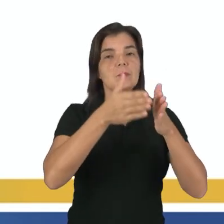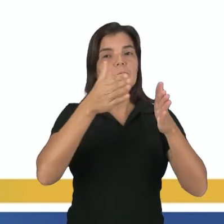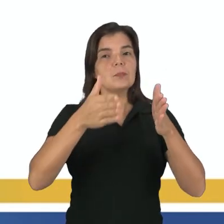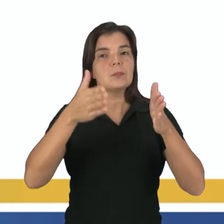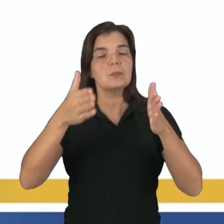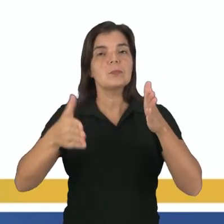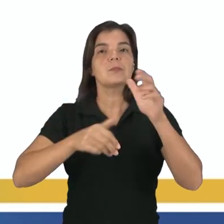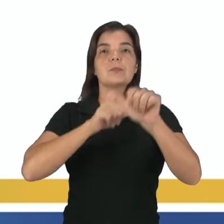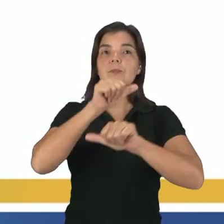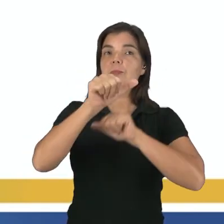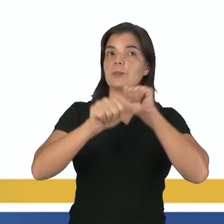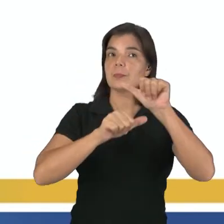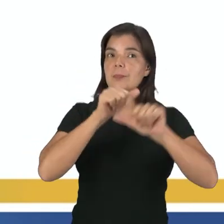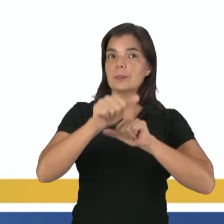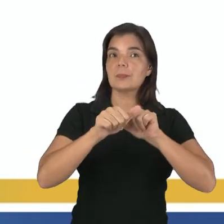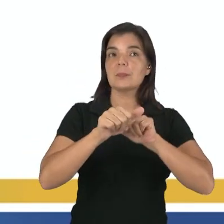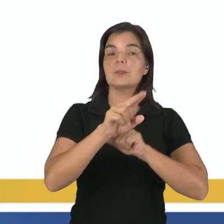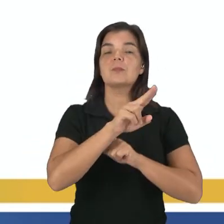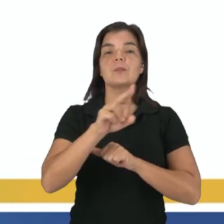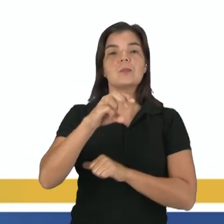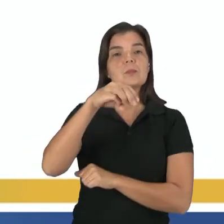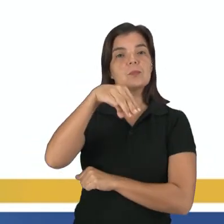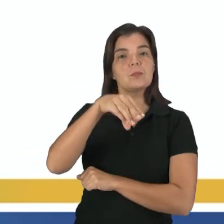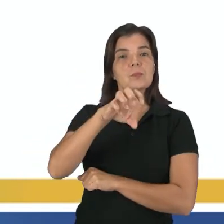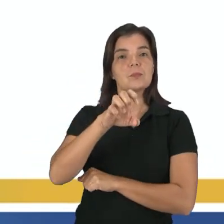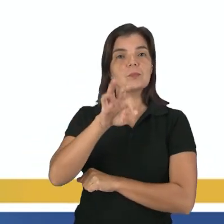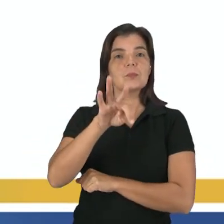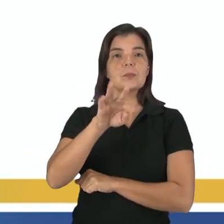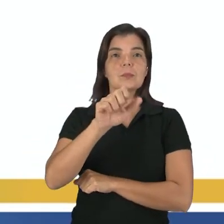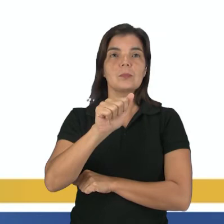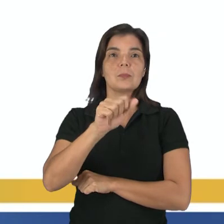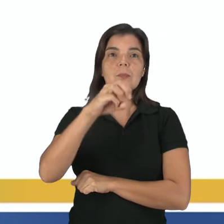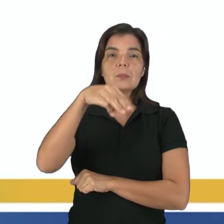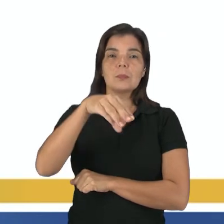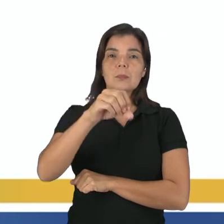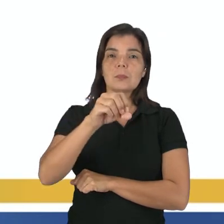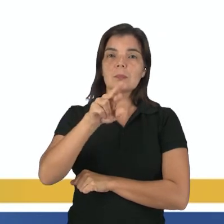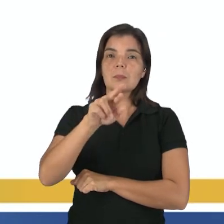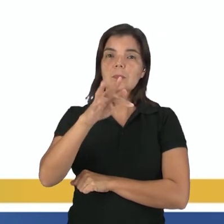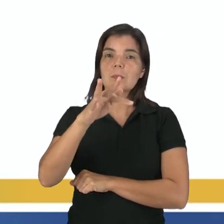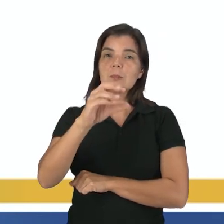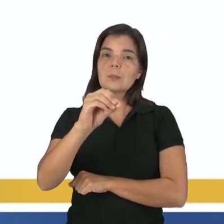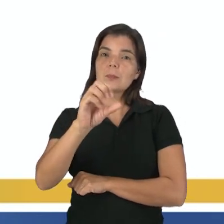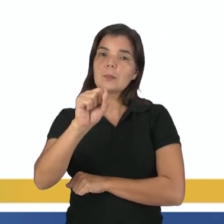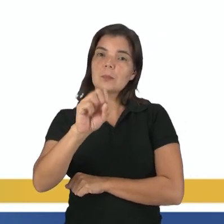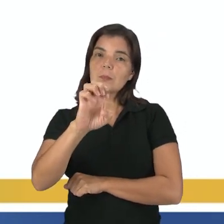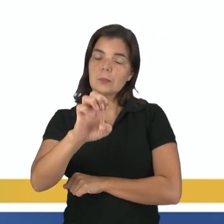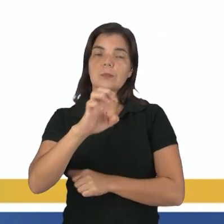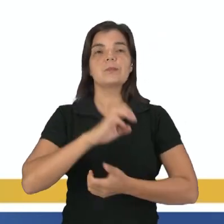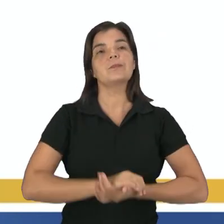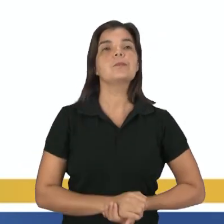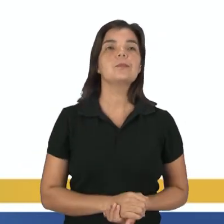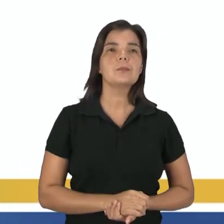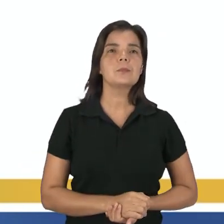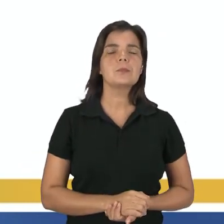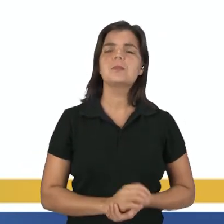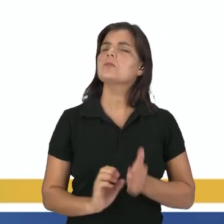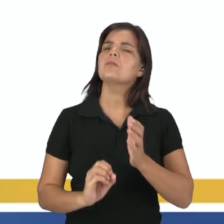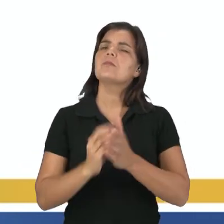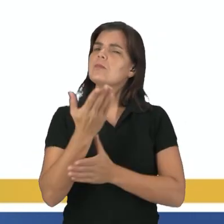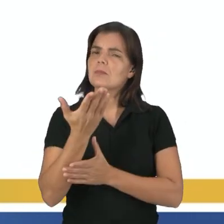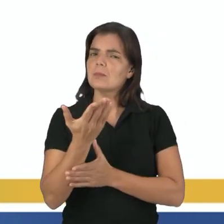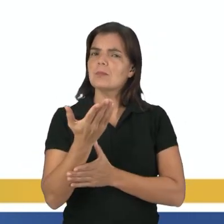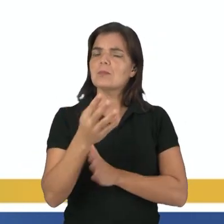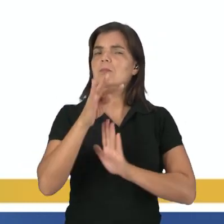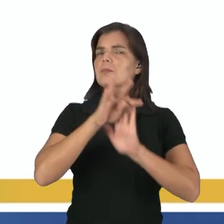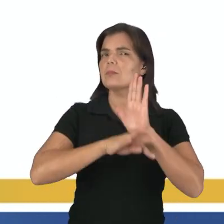livre. Este processo de transformação é denominado de metamorfose. Que fato deu